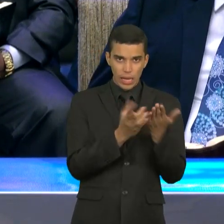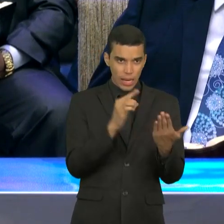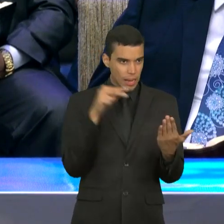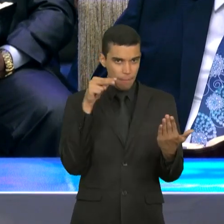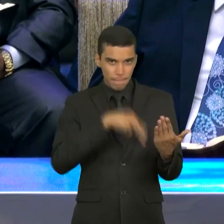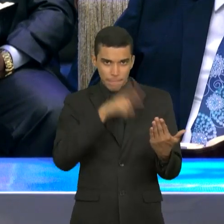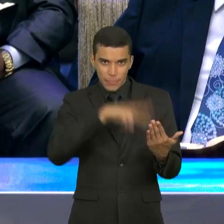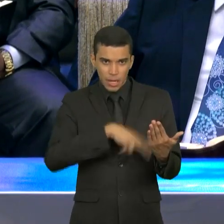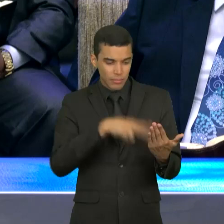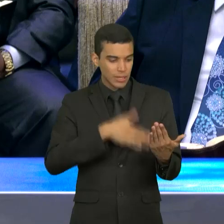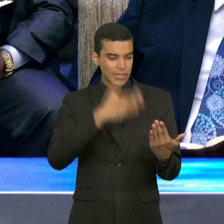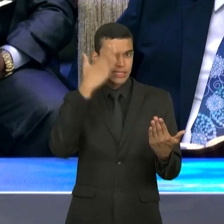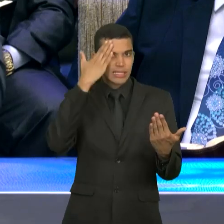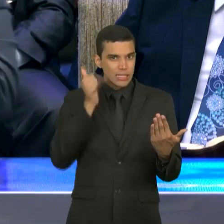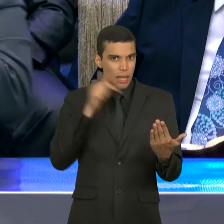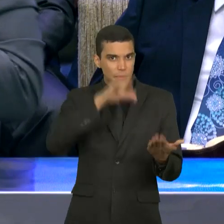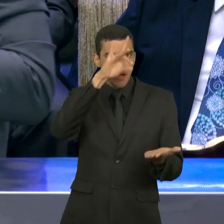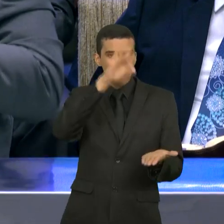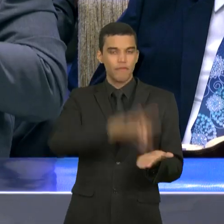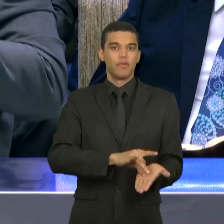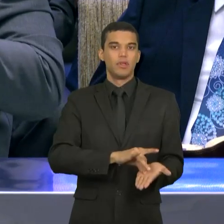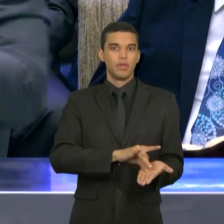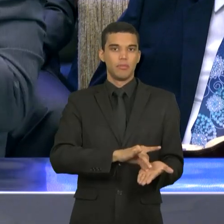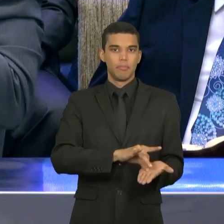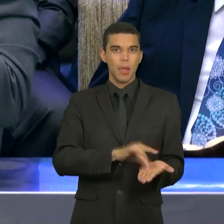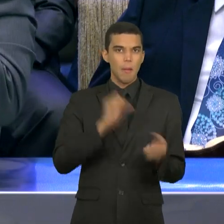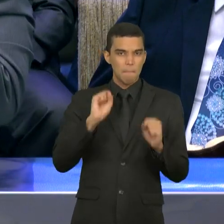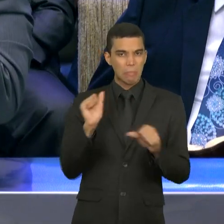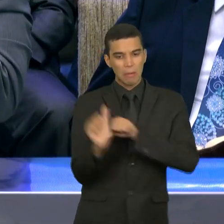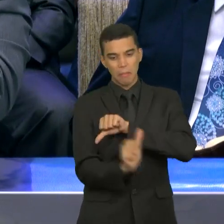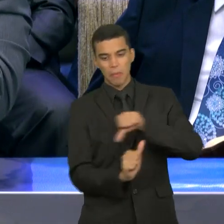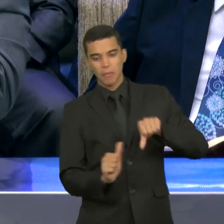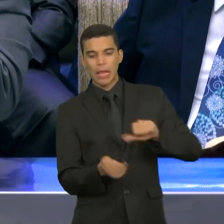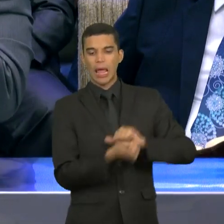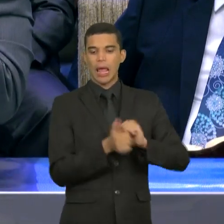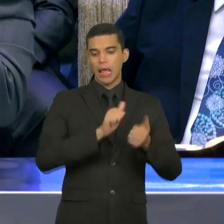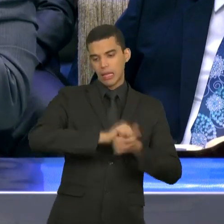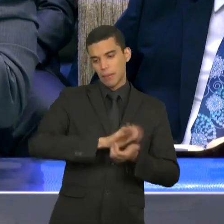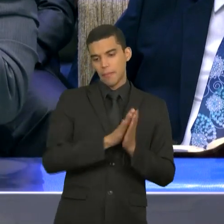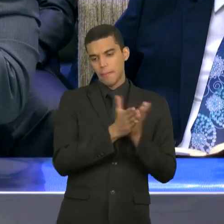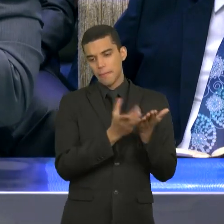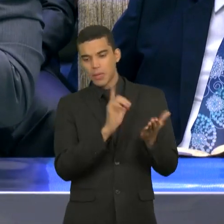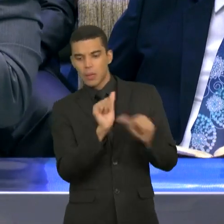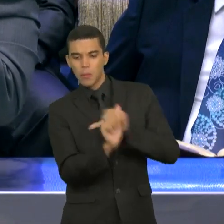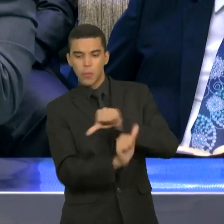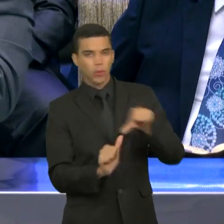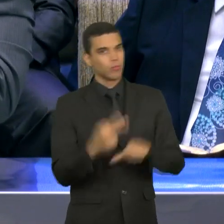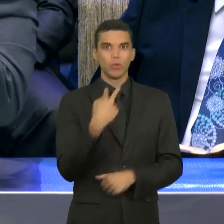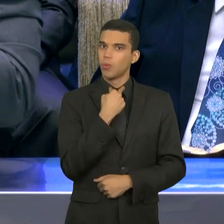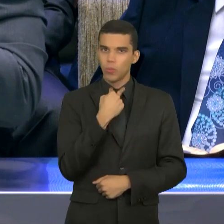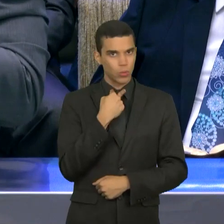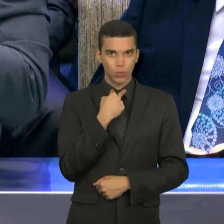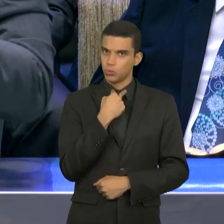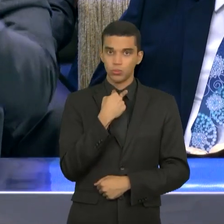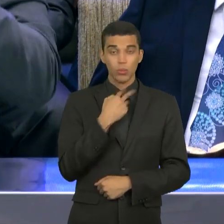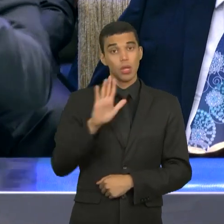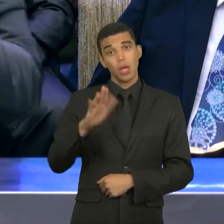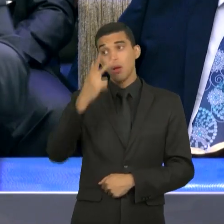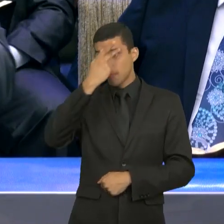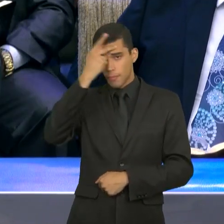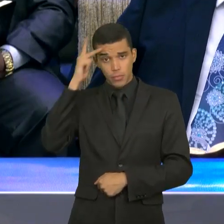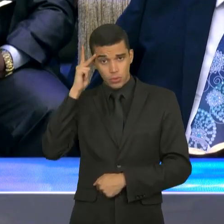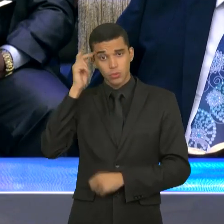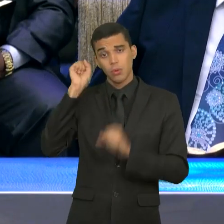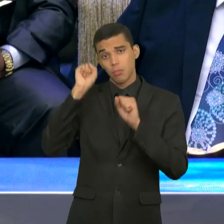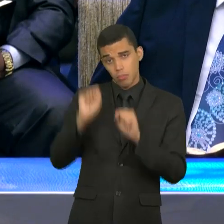inegociável nós não negociamos a palavra de Deus alguém pode ter um costume diferente aqui ou ali nós temos